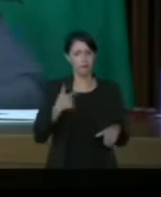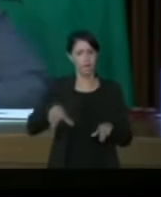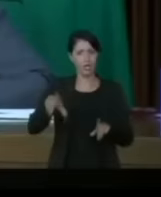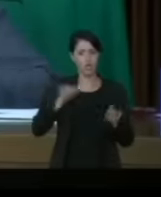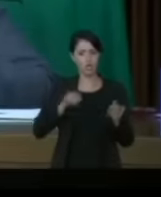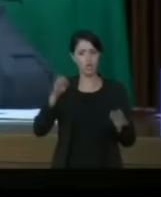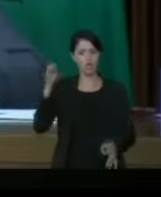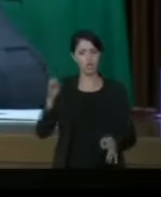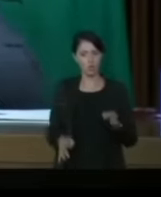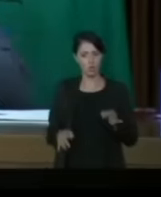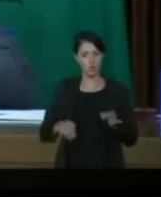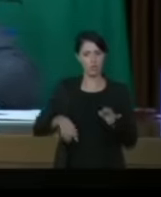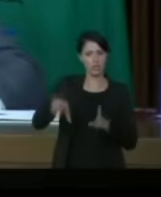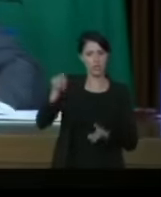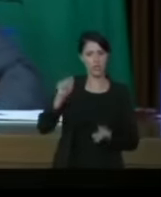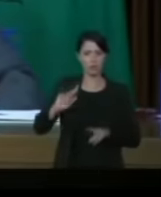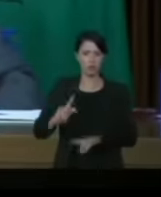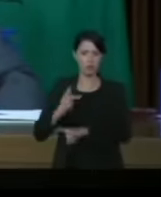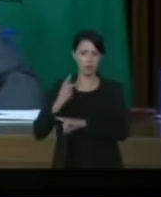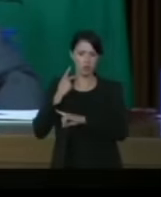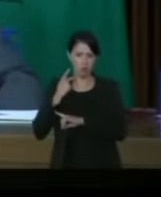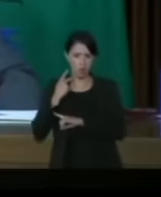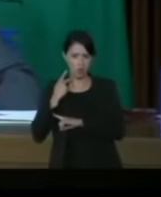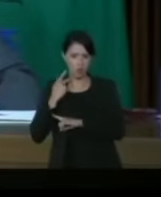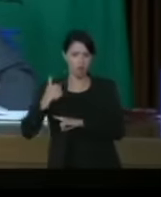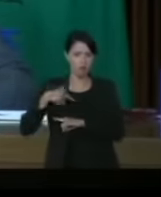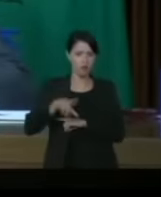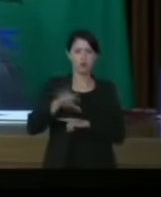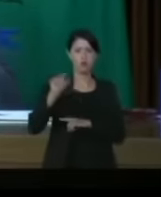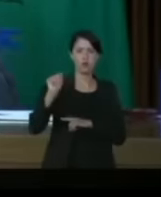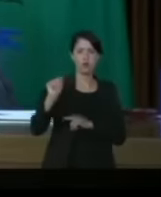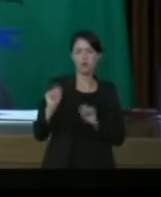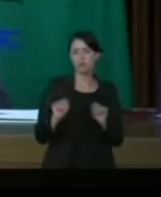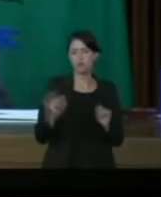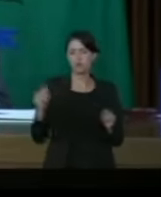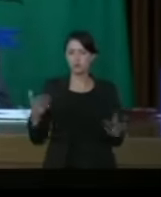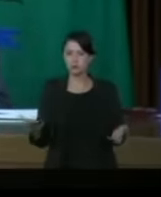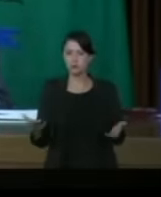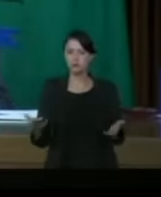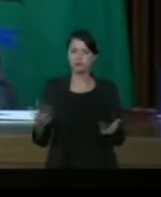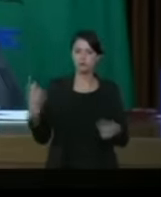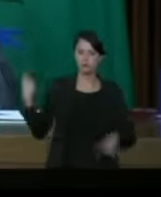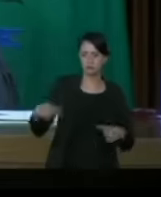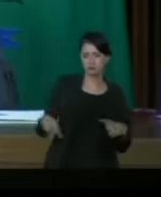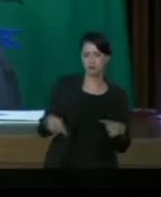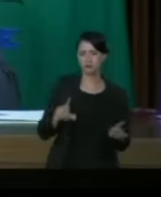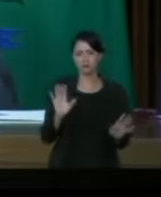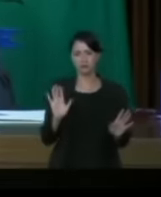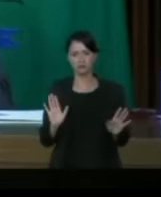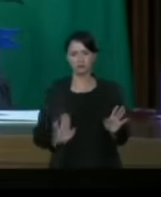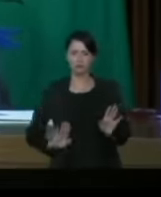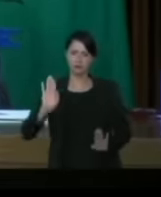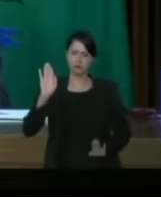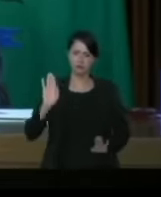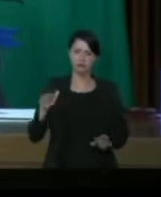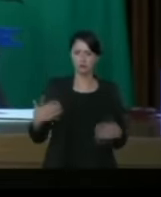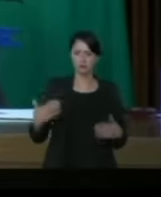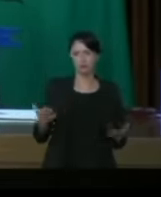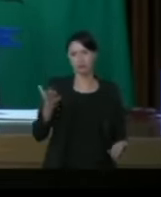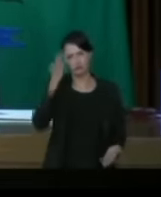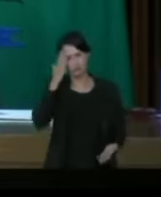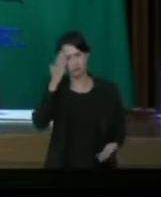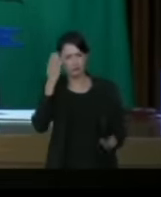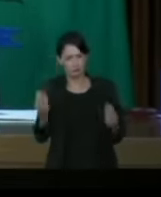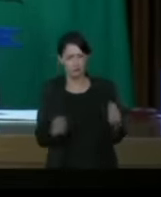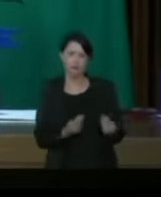juiz vai estar indicando o procurador vai estar indicando político vai estar indicando candidato sabe